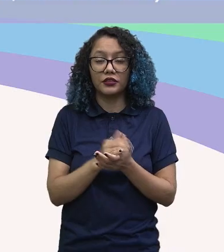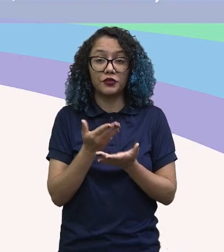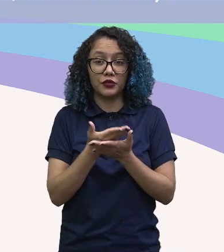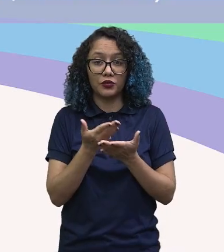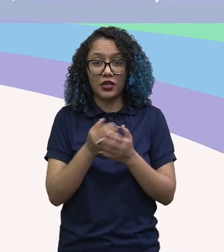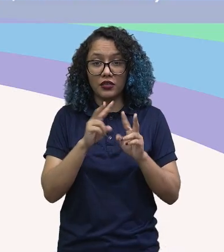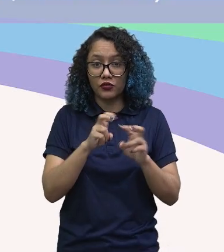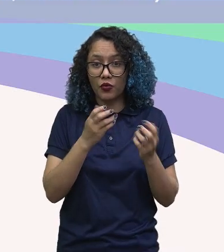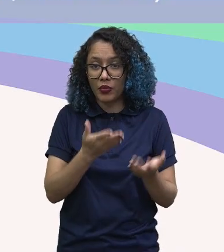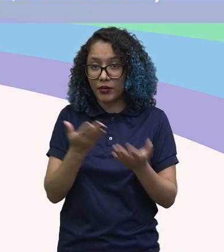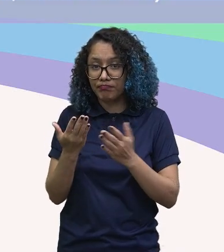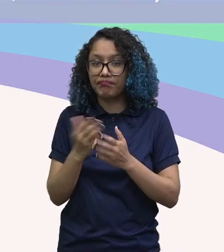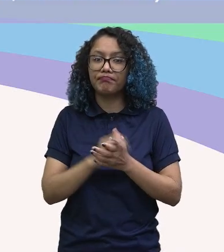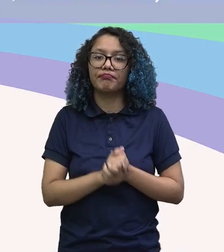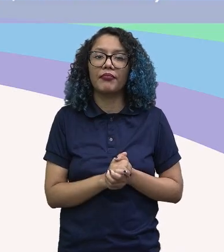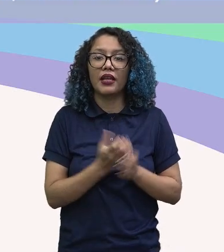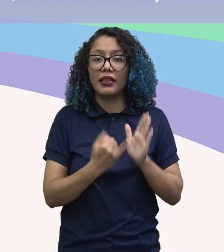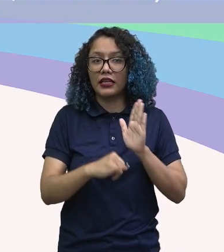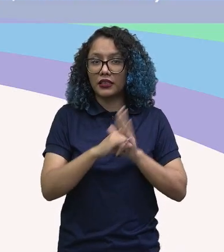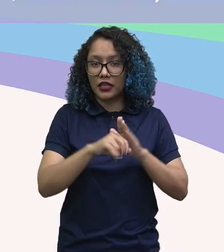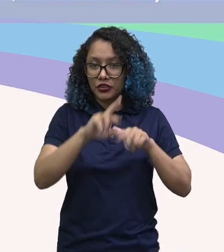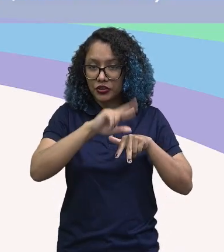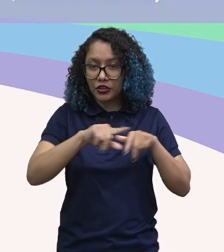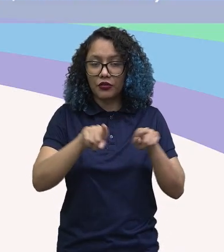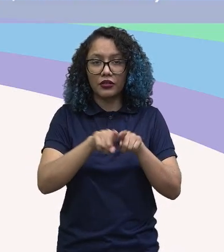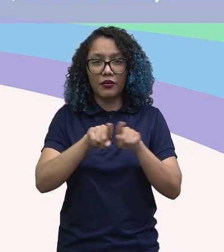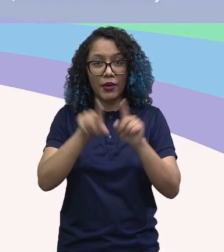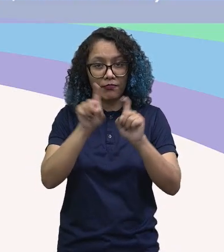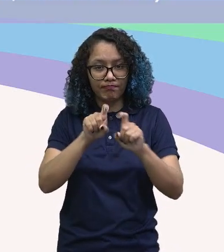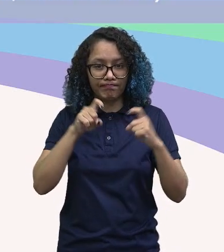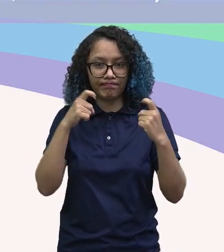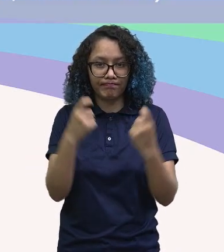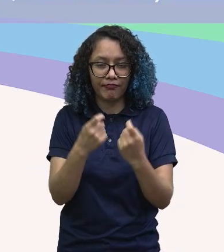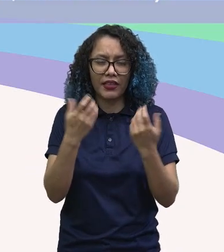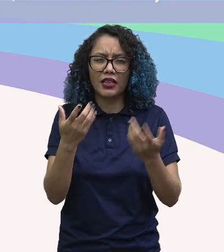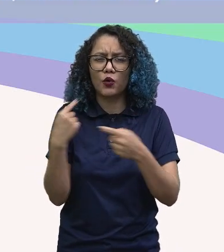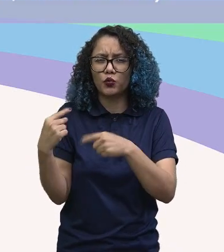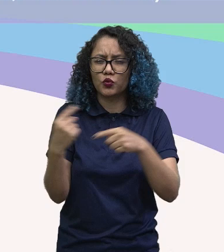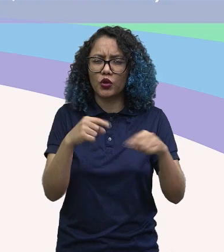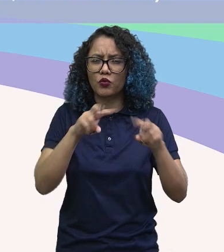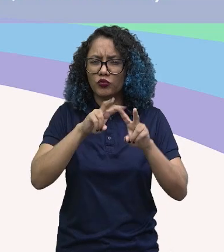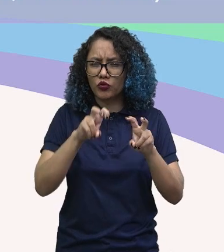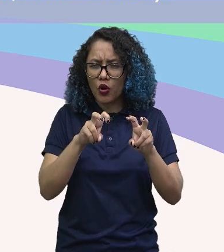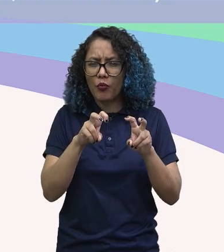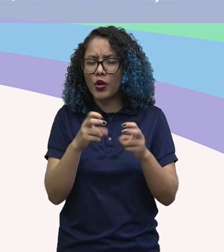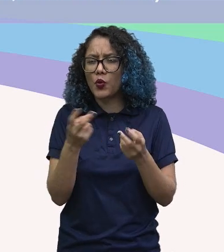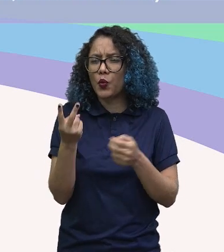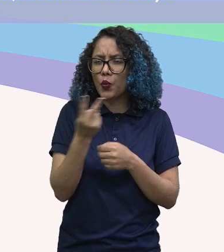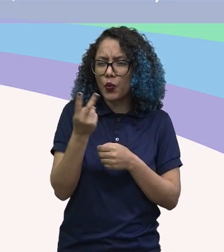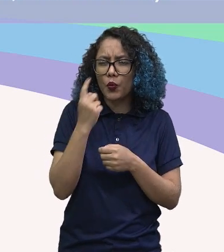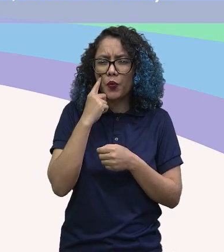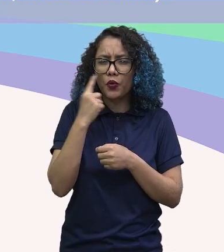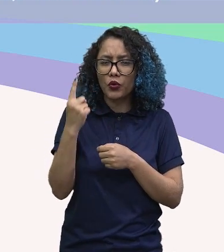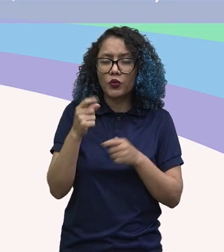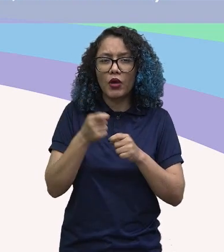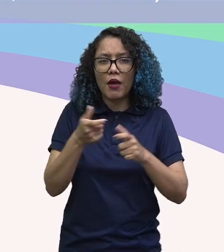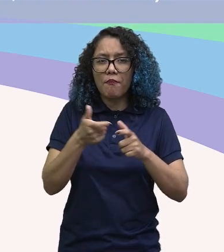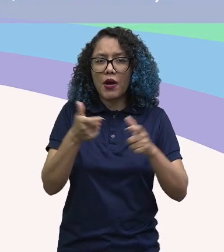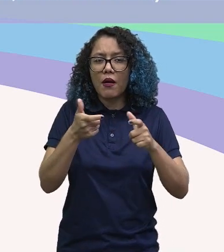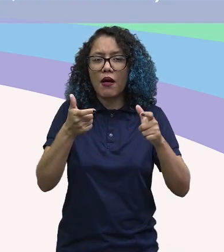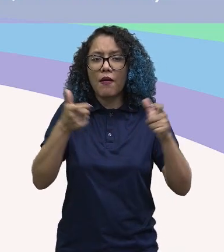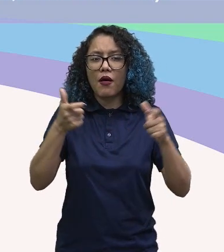orientação sexual. Hoje em dia, as discussões sobre gênero e identidade, elas se ampliaram